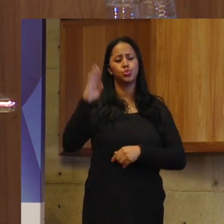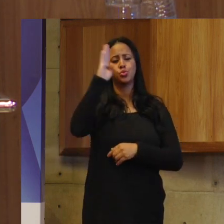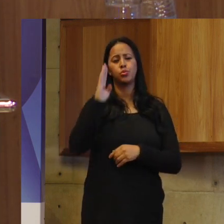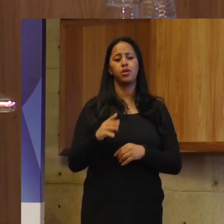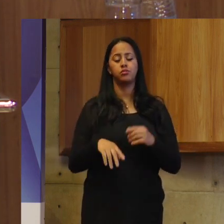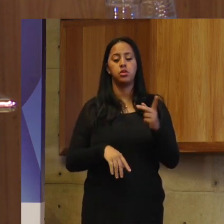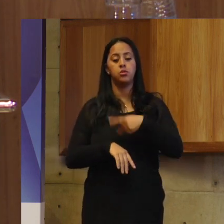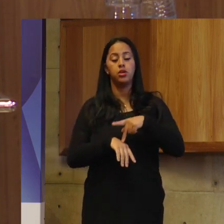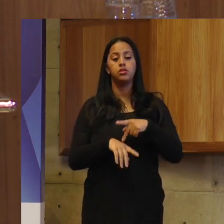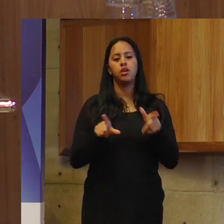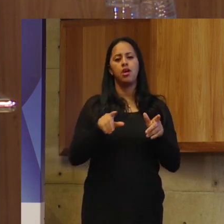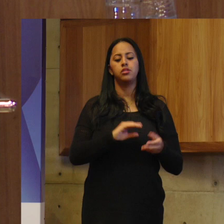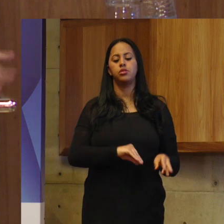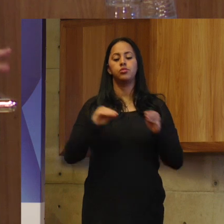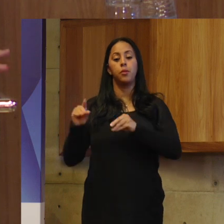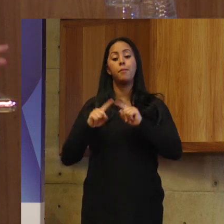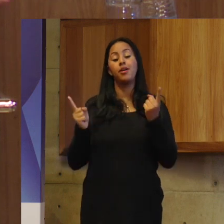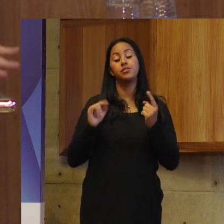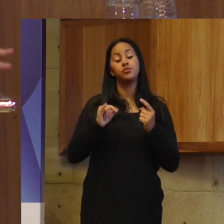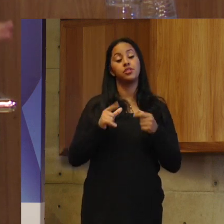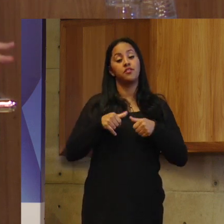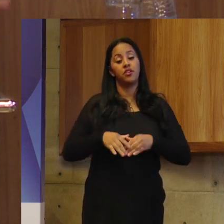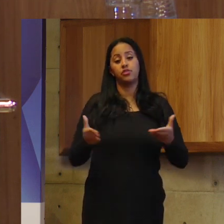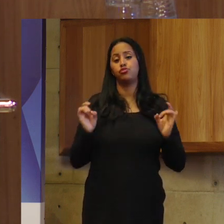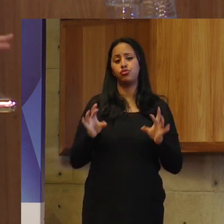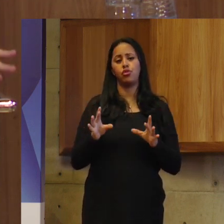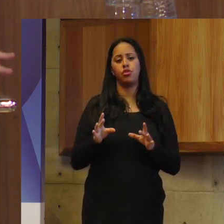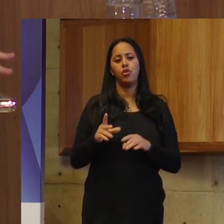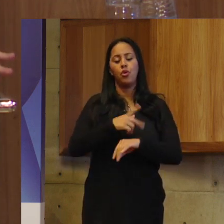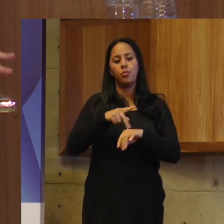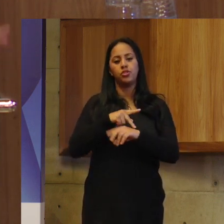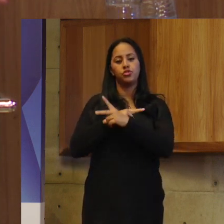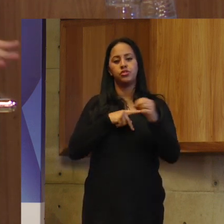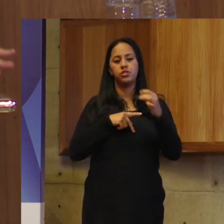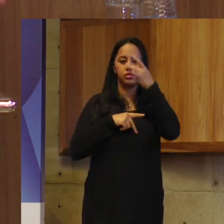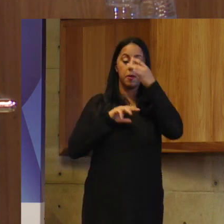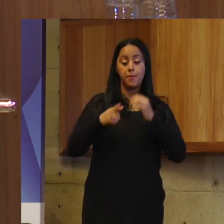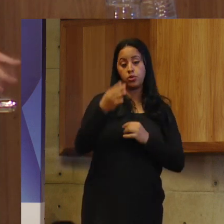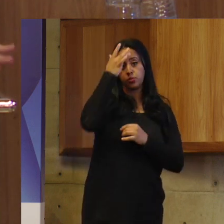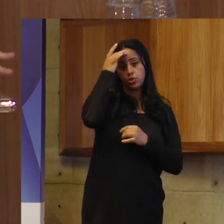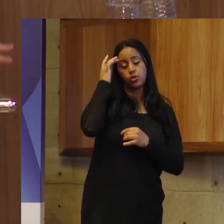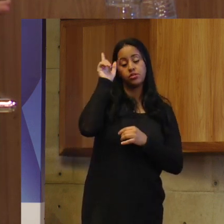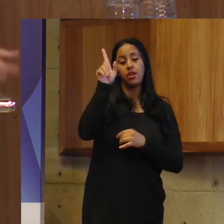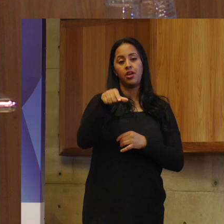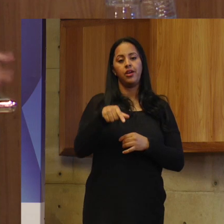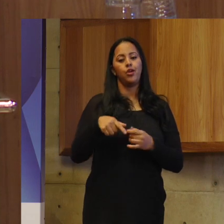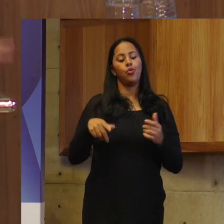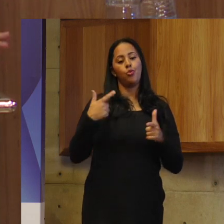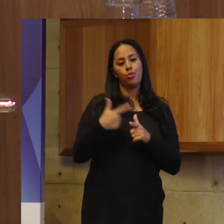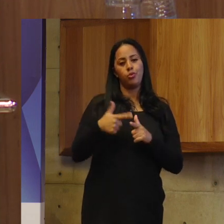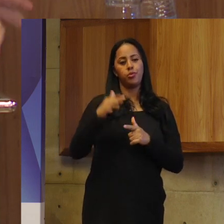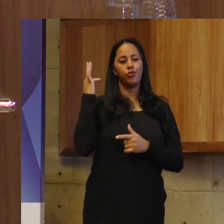naturais, são grandes exportadores de commodities. Mas se você ficar nisso só, num país de 200 milhões de pessoas, é a receita para o